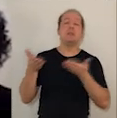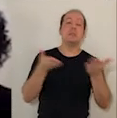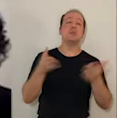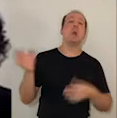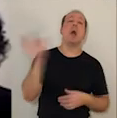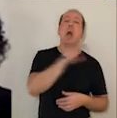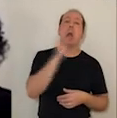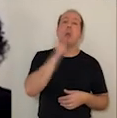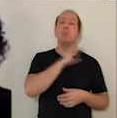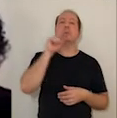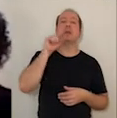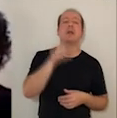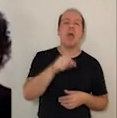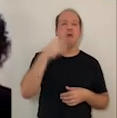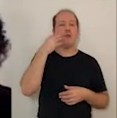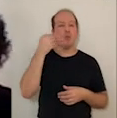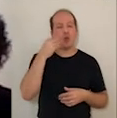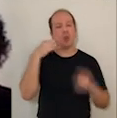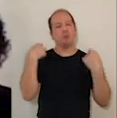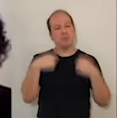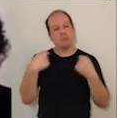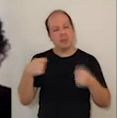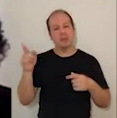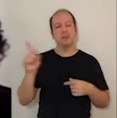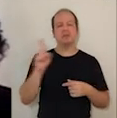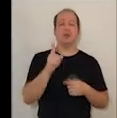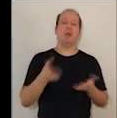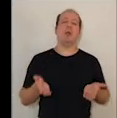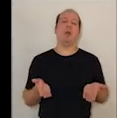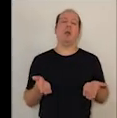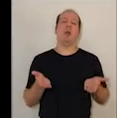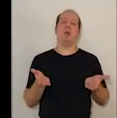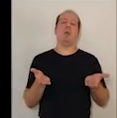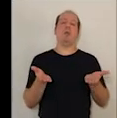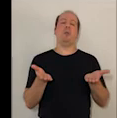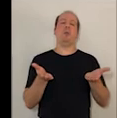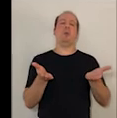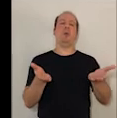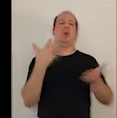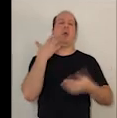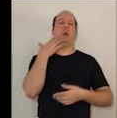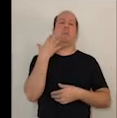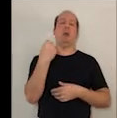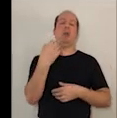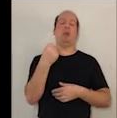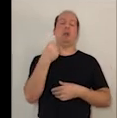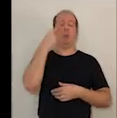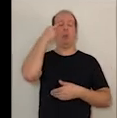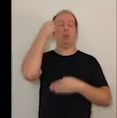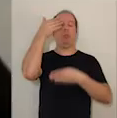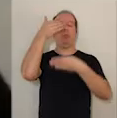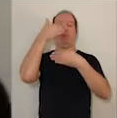para cá. Volpone, deitado em uma padiola, entra carregado. Está pálido e de olhos fechados.